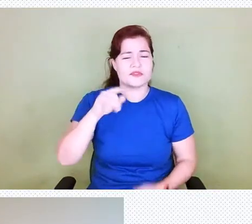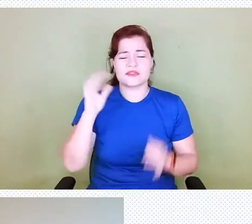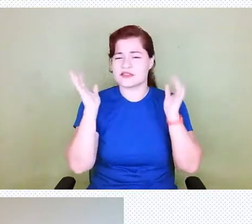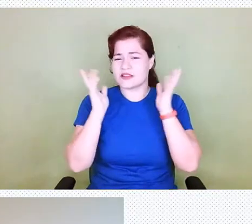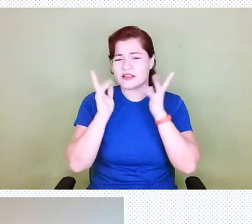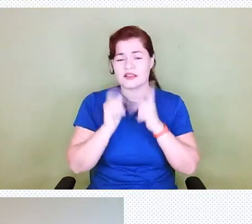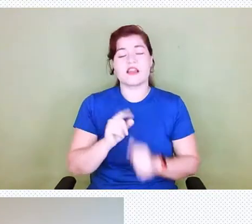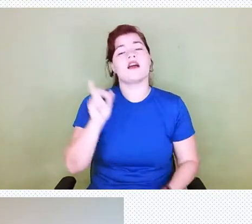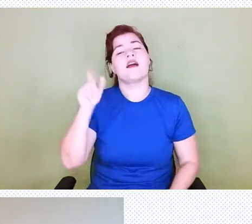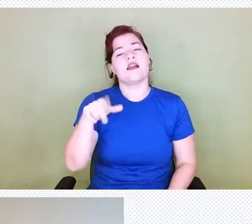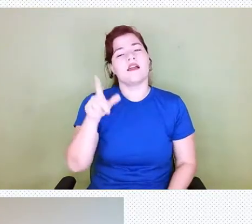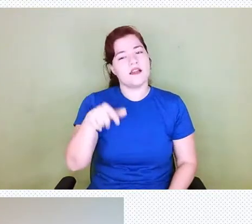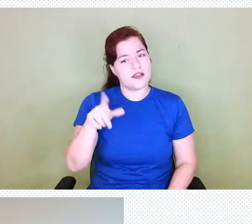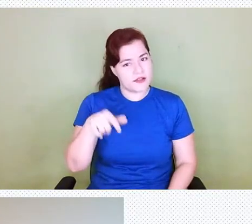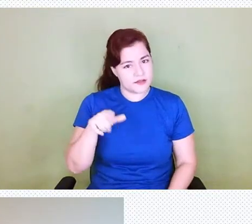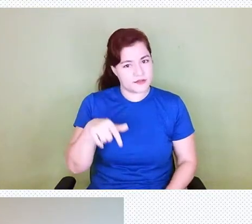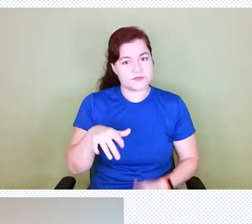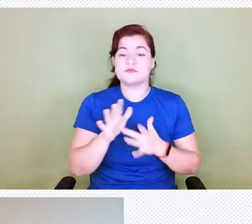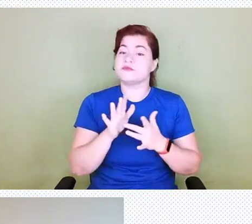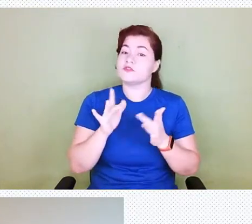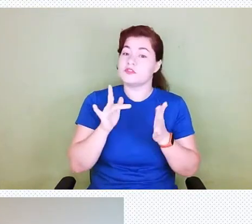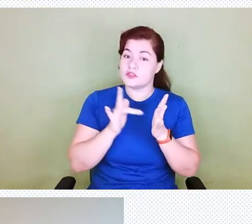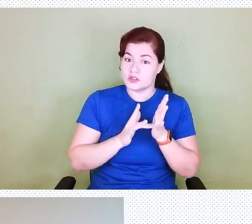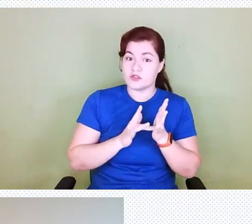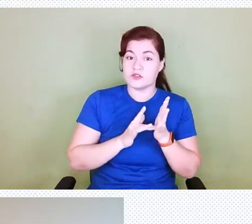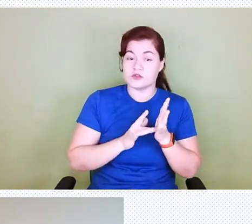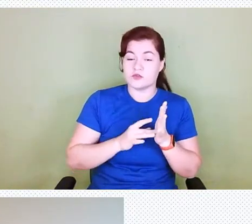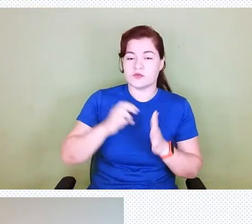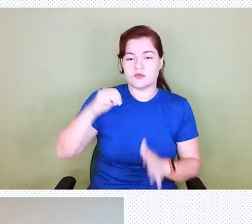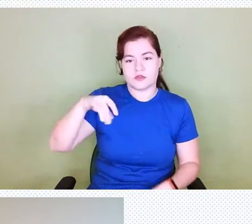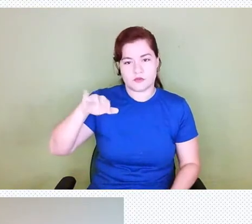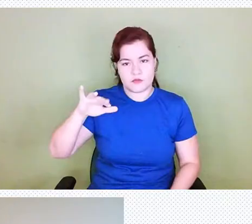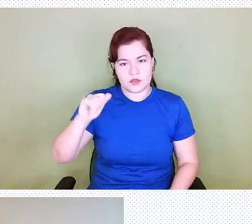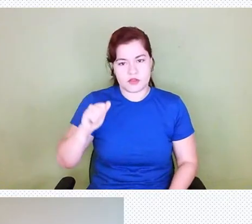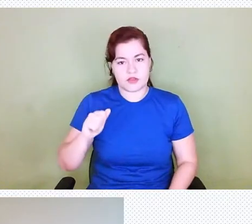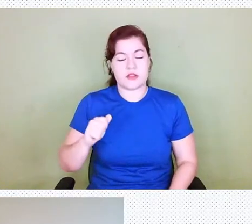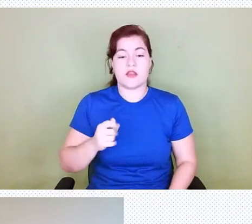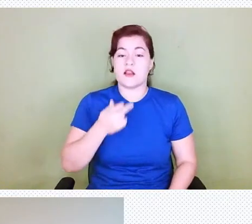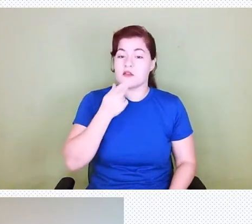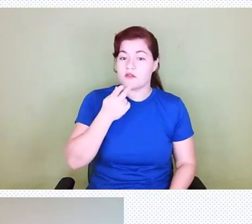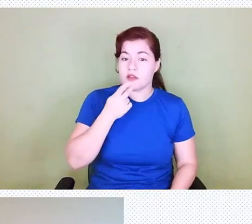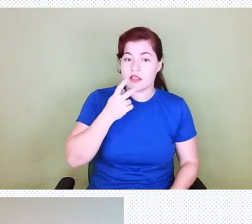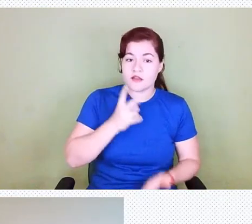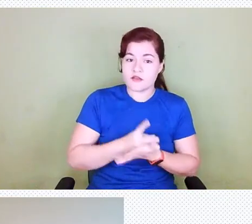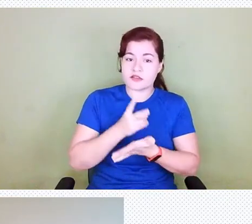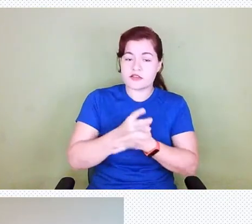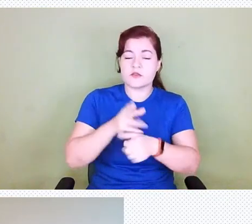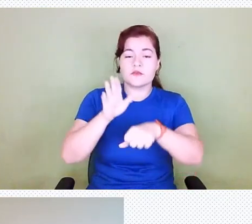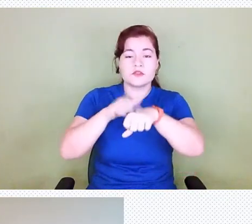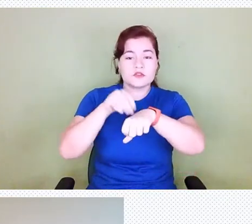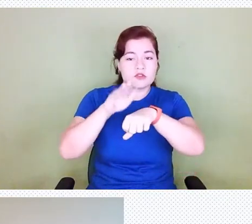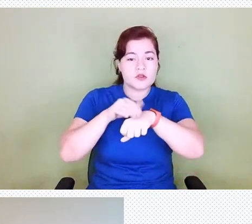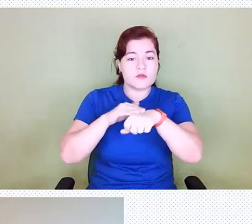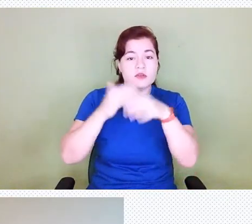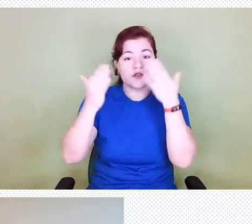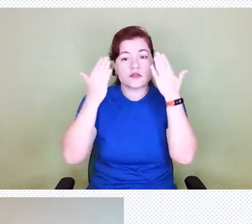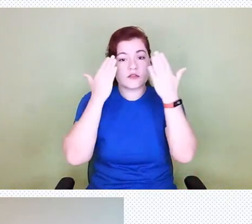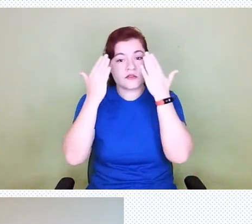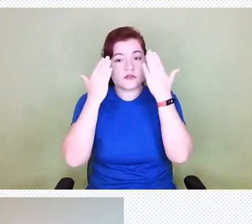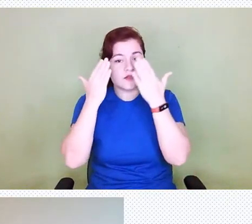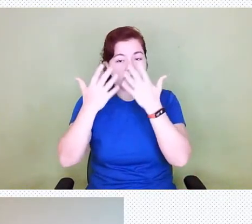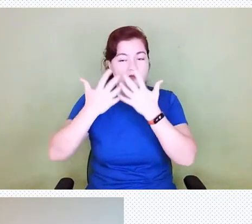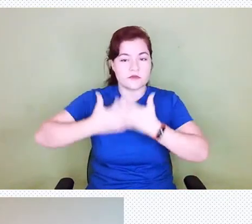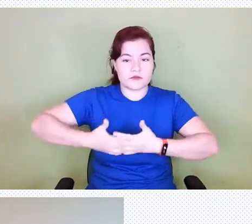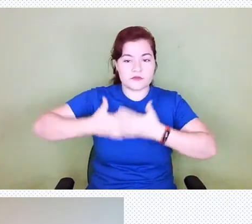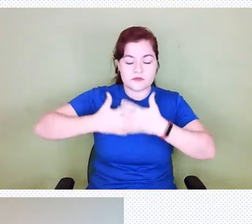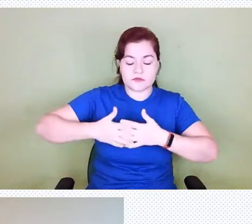É isso mesmo. E Jesus, Maria, ele falava a reflexão daquela população ali